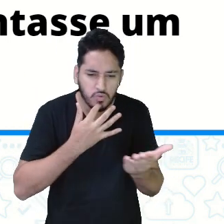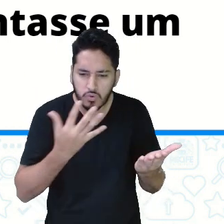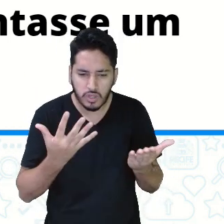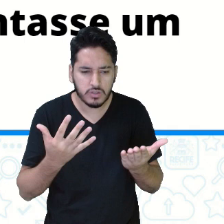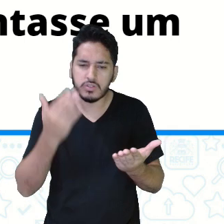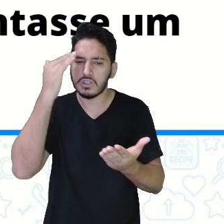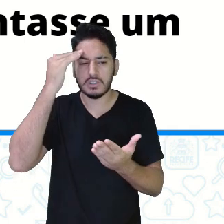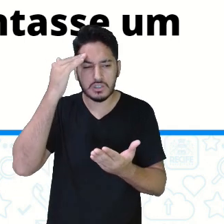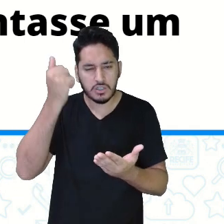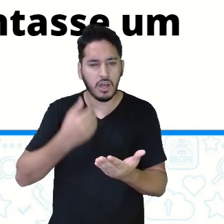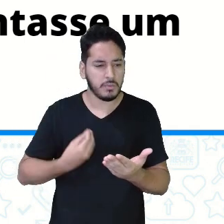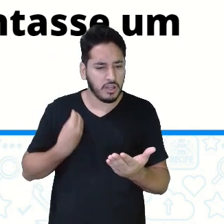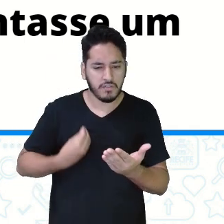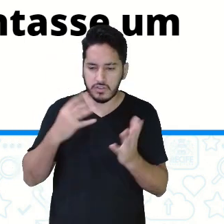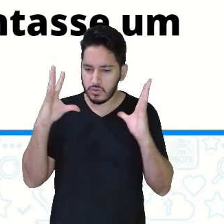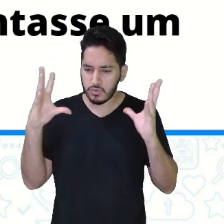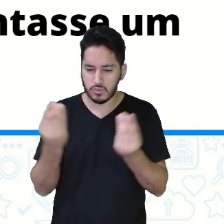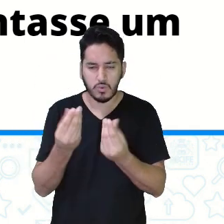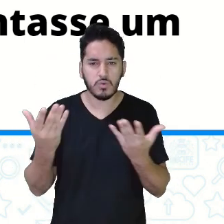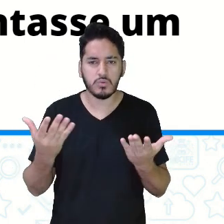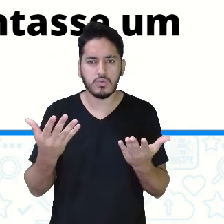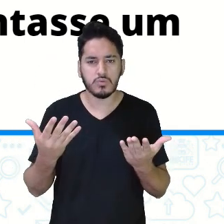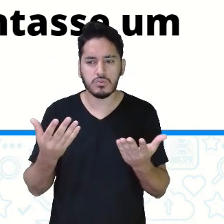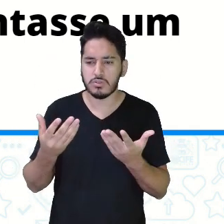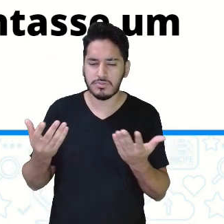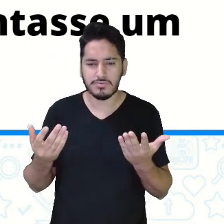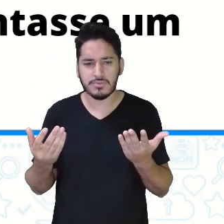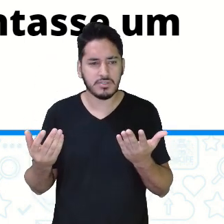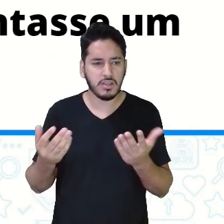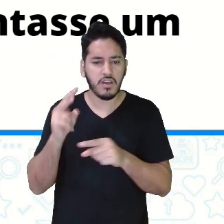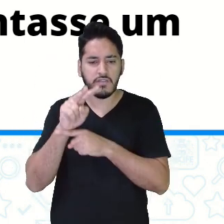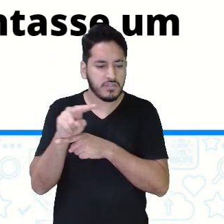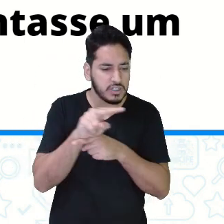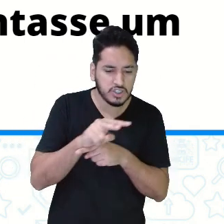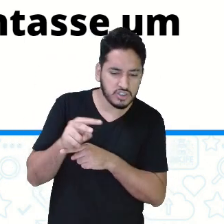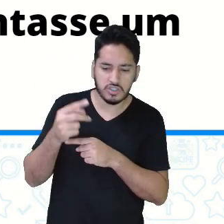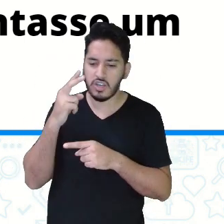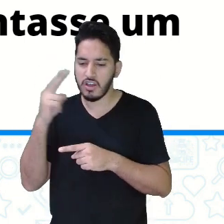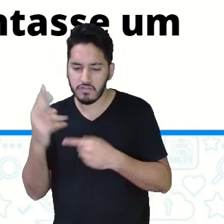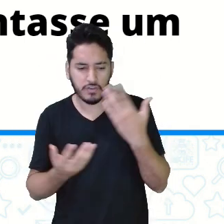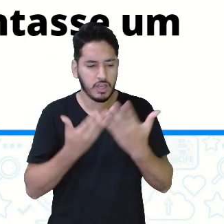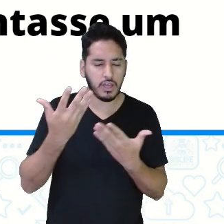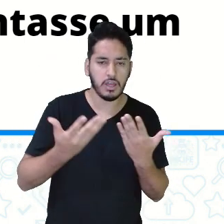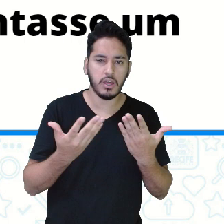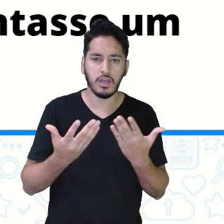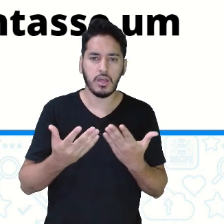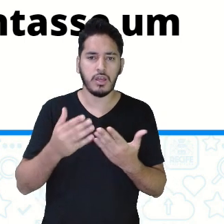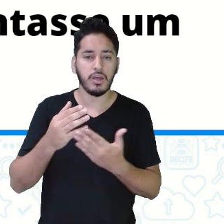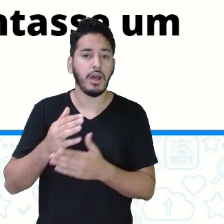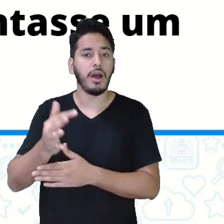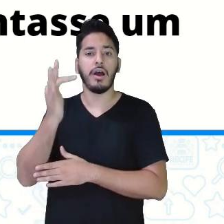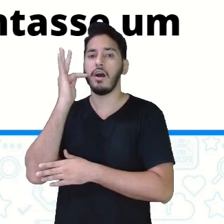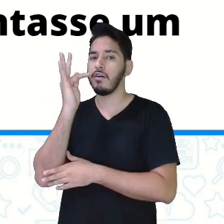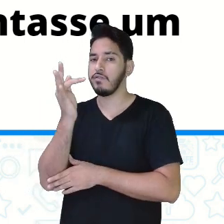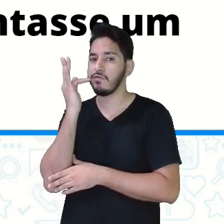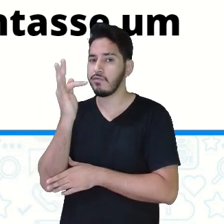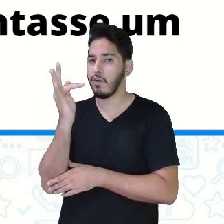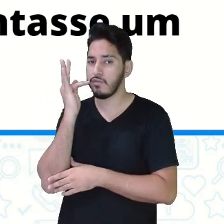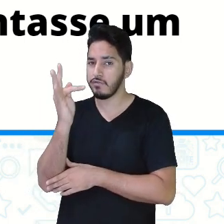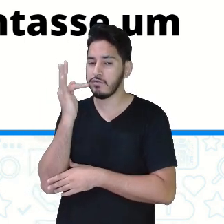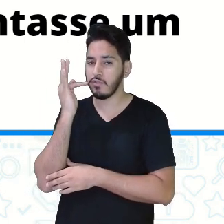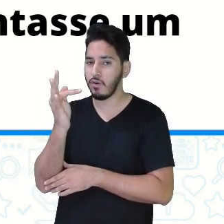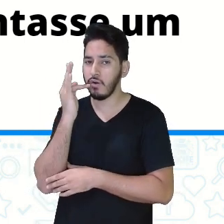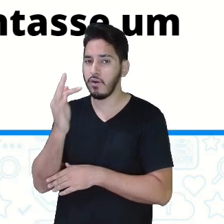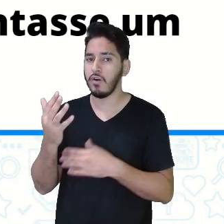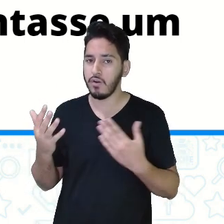Todos sabem da vida de todos. Todos se controlam, vigiam-se uns aos outros. A fofoca é cultivada como